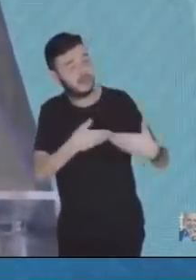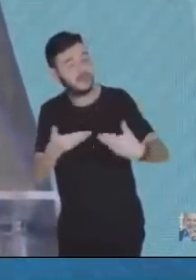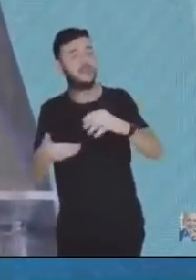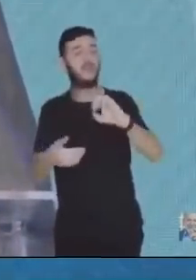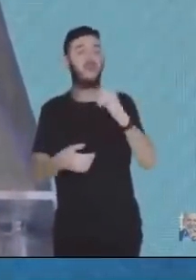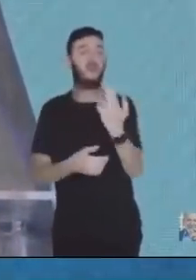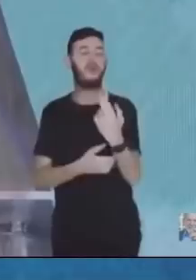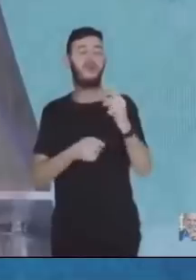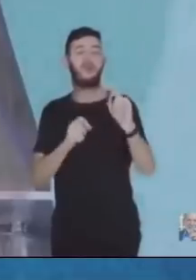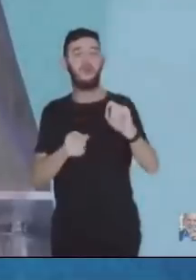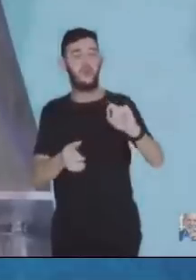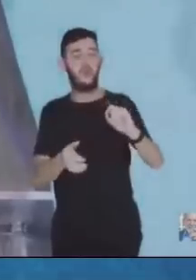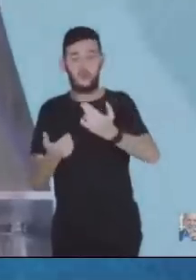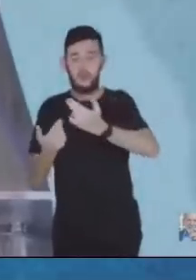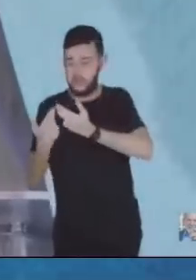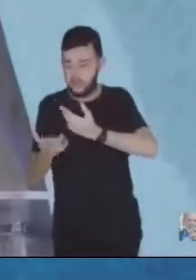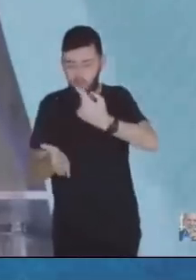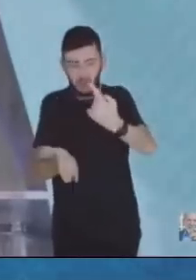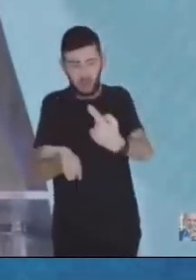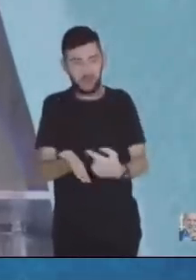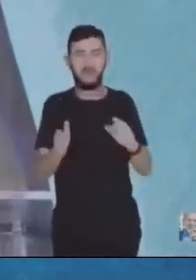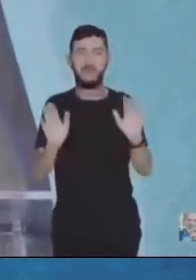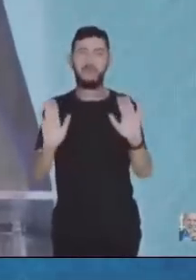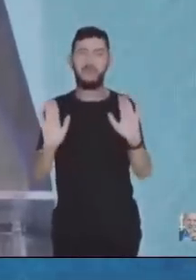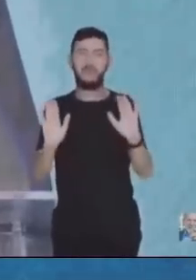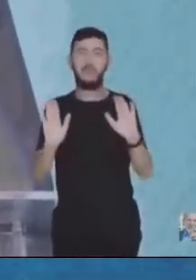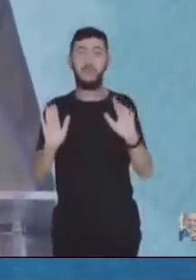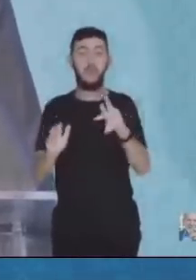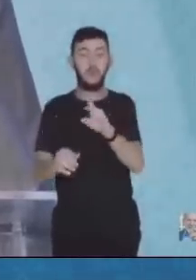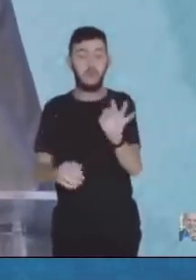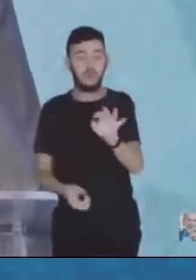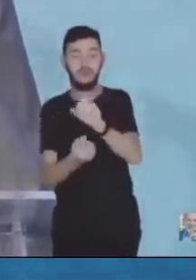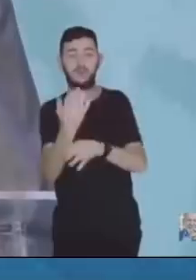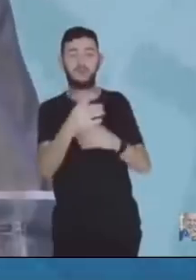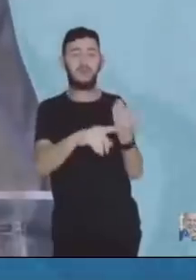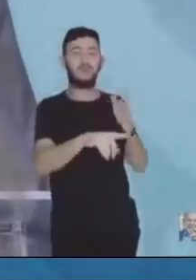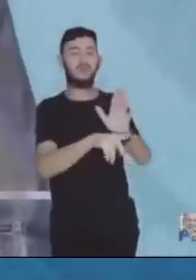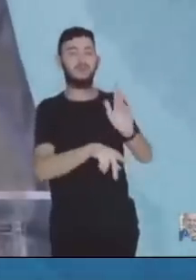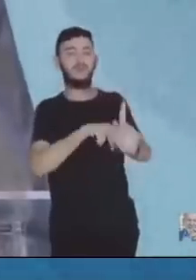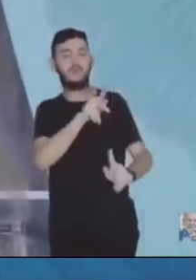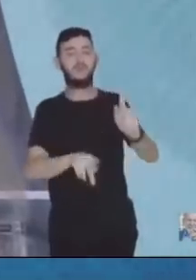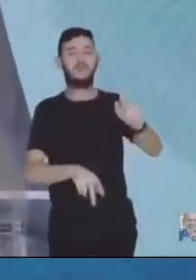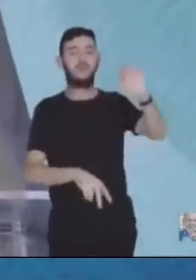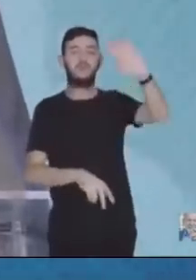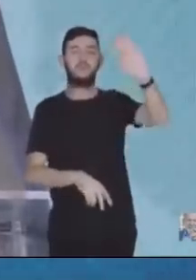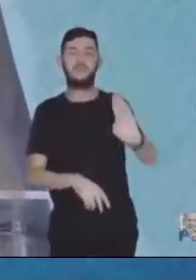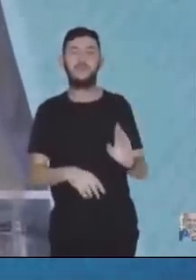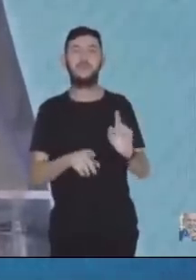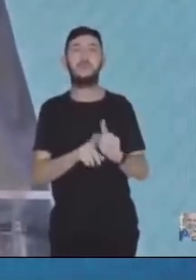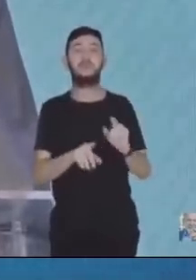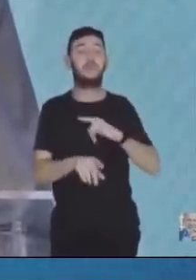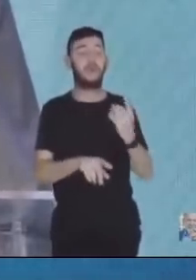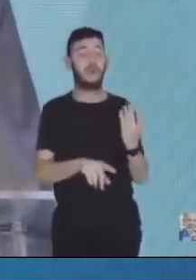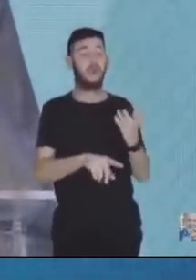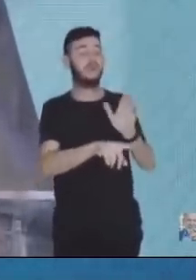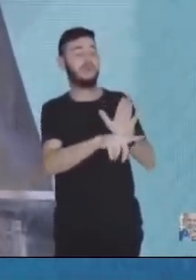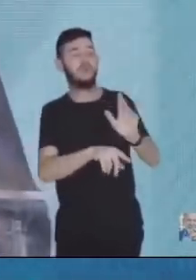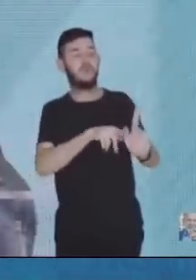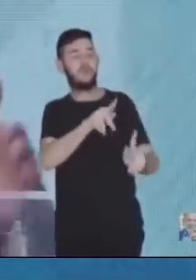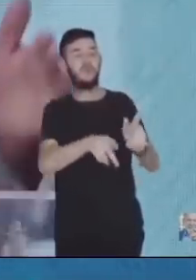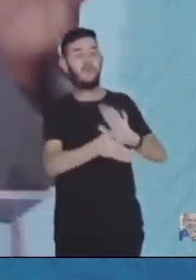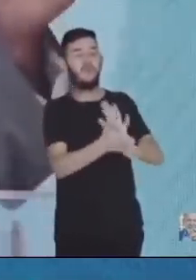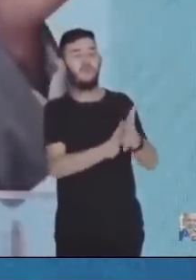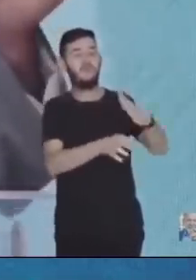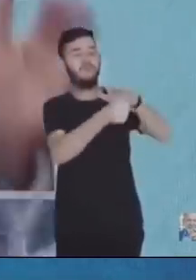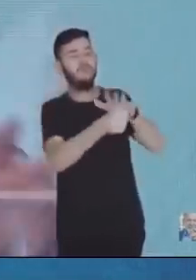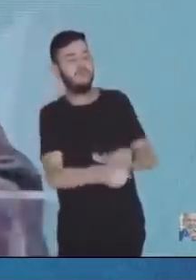existe para mudar a sociedade brasileira. O PT existe para cuidar do povo oprimido. O PT existe para cuidar daqueles